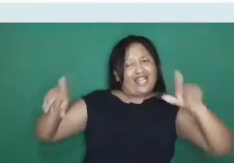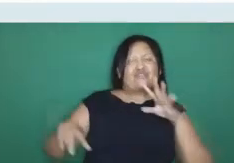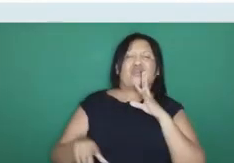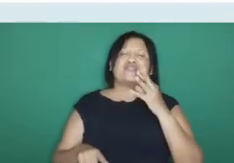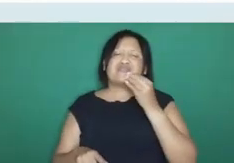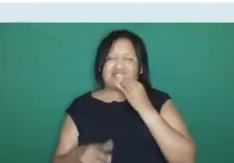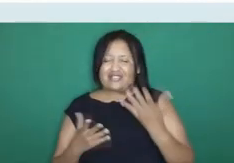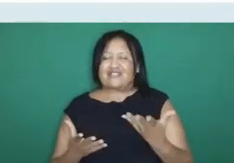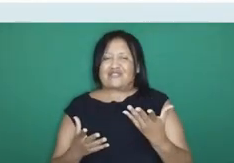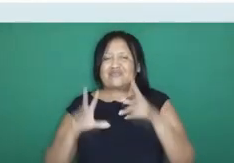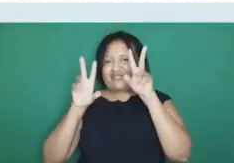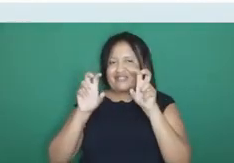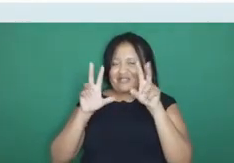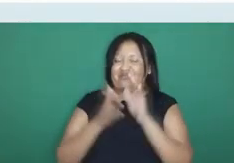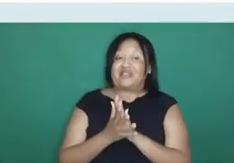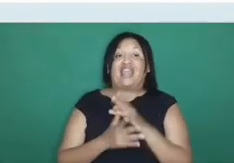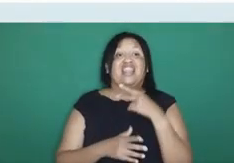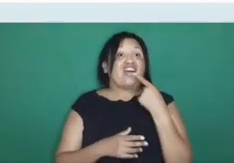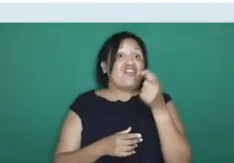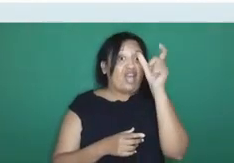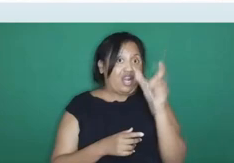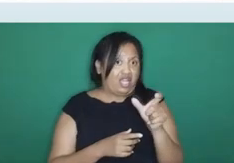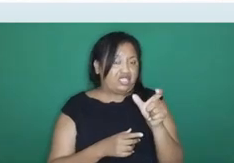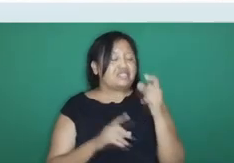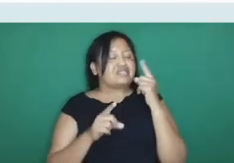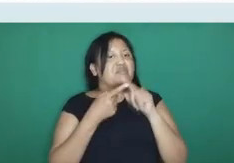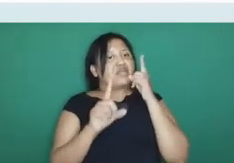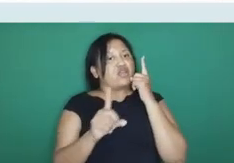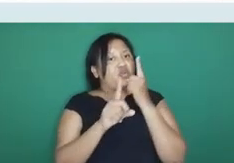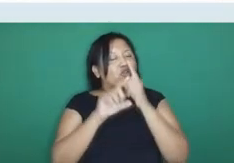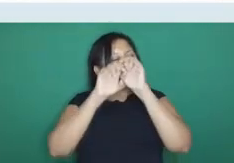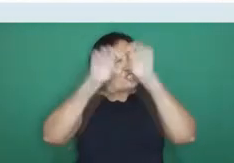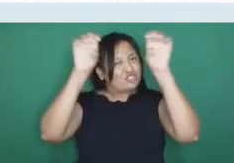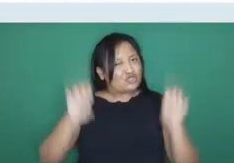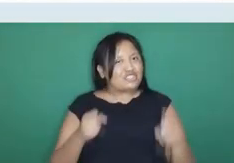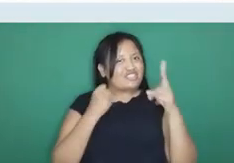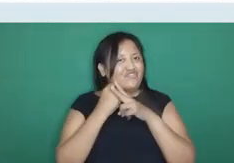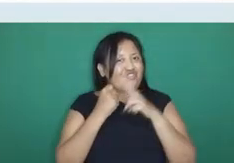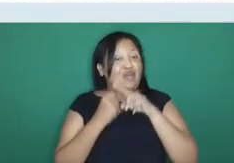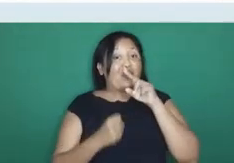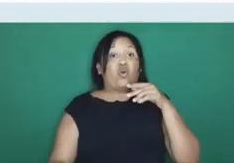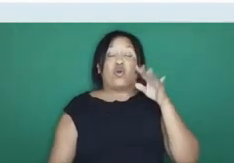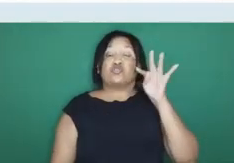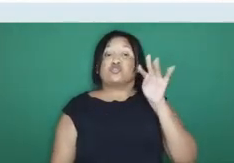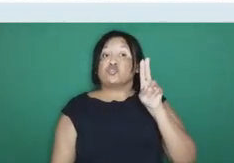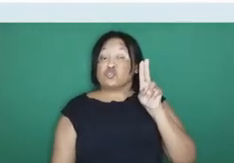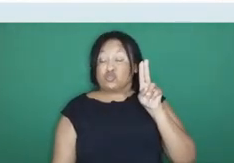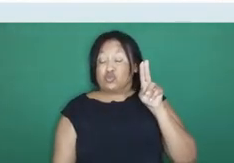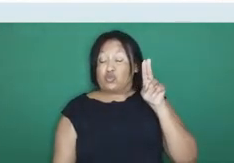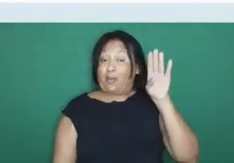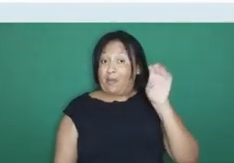assunto e nessa fala dela a gente também encontra uma estrutura de verbo to be que é uma pergunta